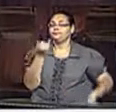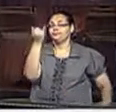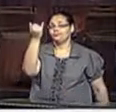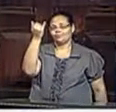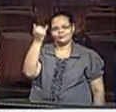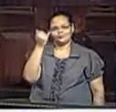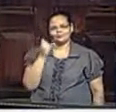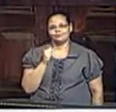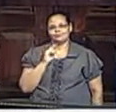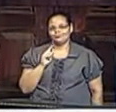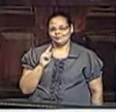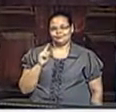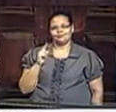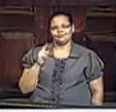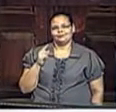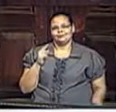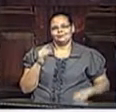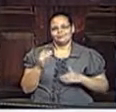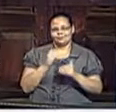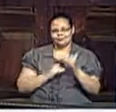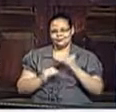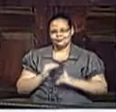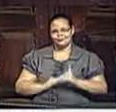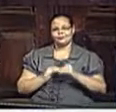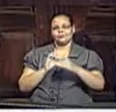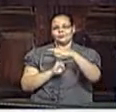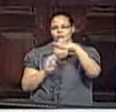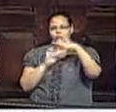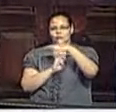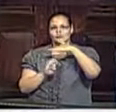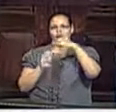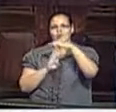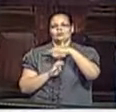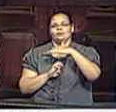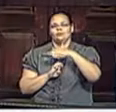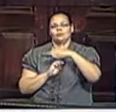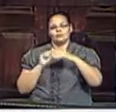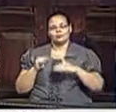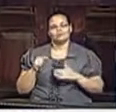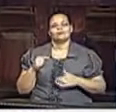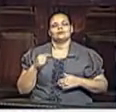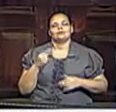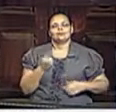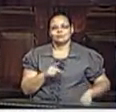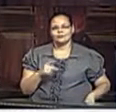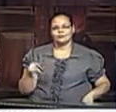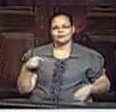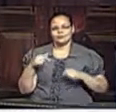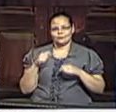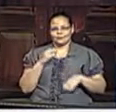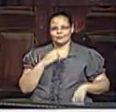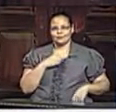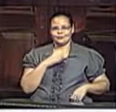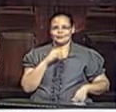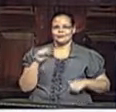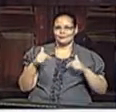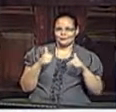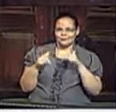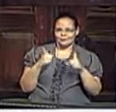para que não desande a vida das empresas e daqueles que empregam, mesmo que sejam empregados autônomos